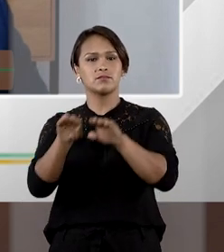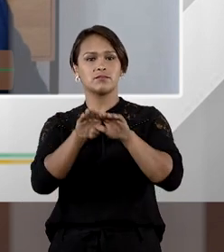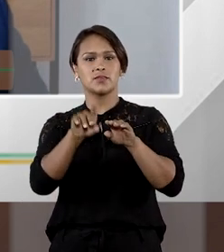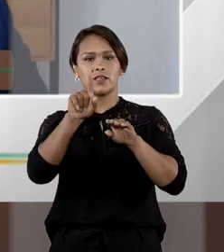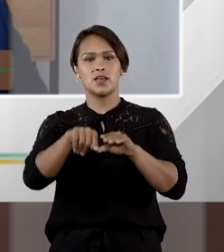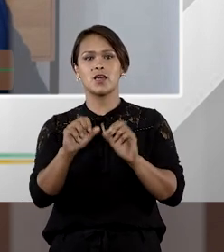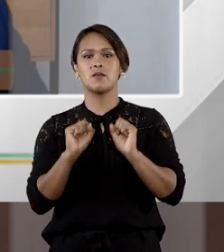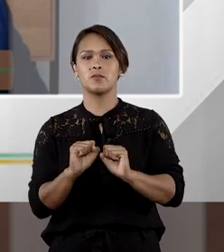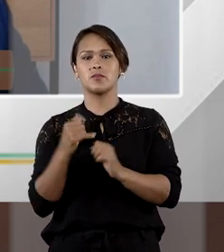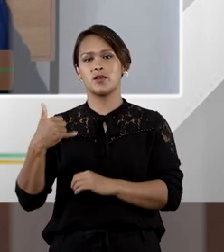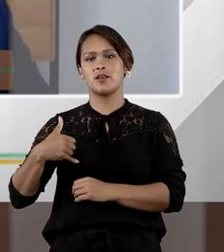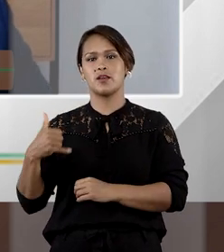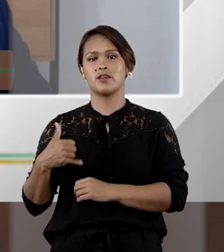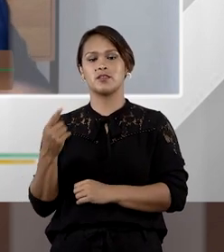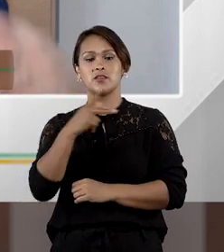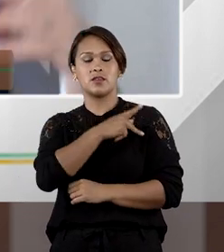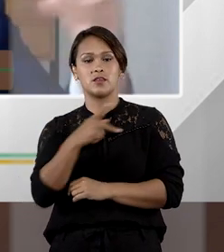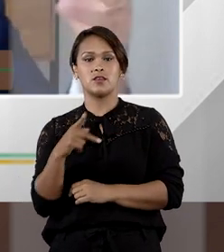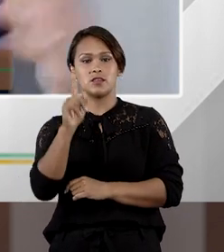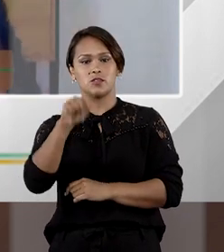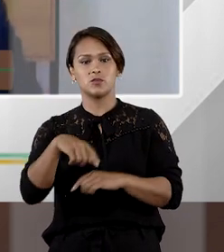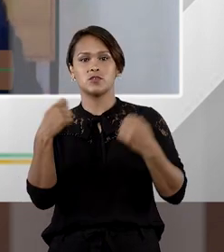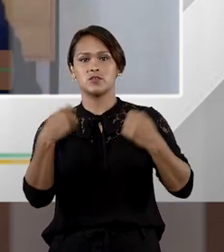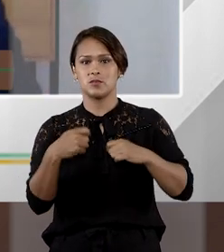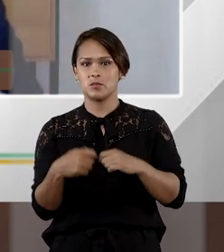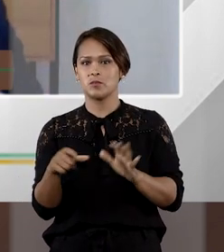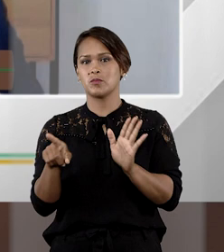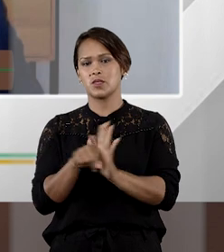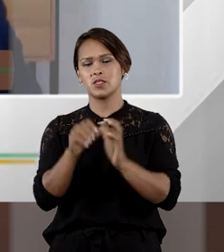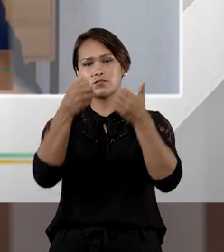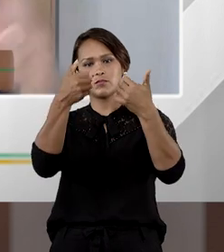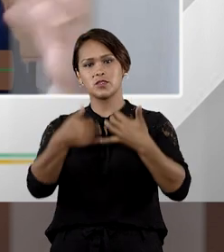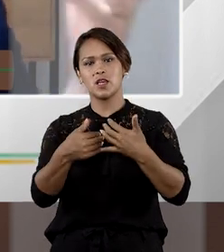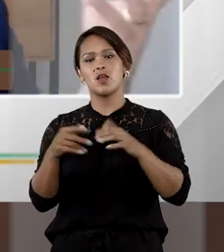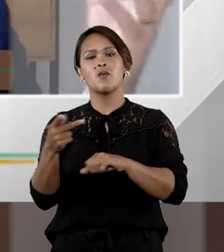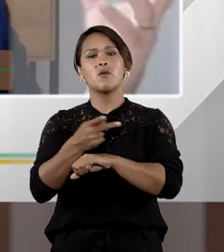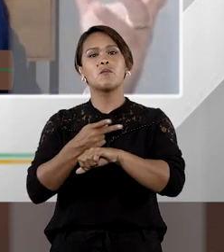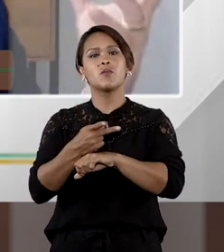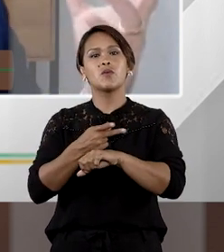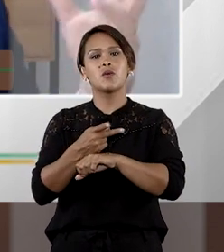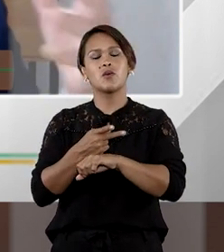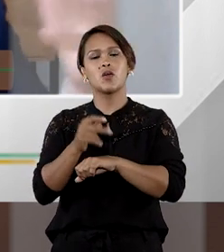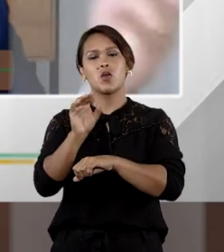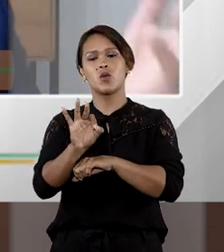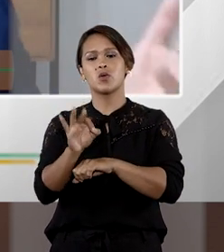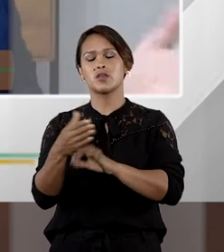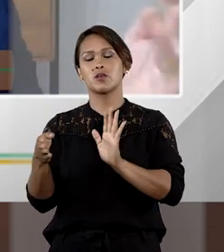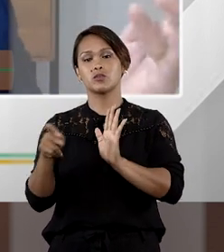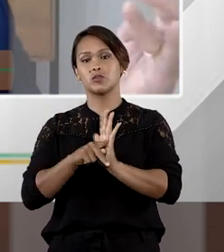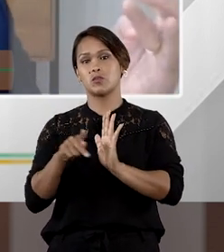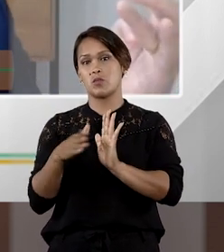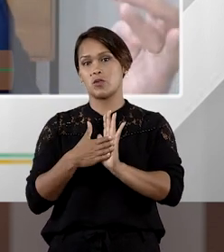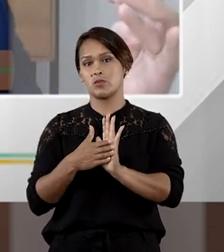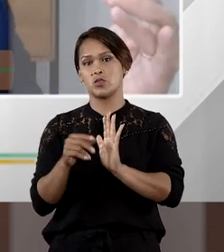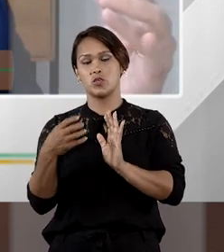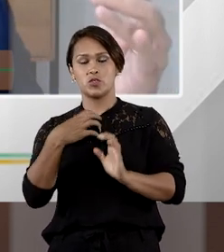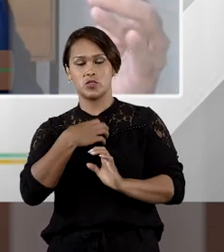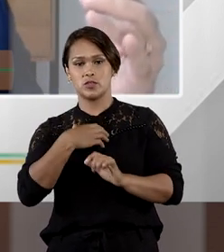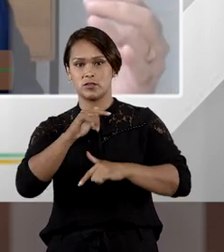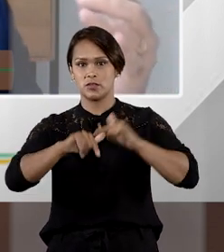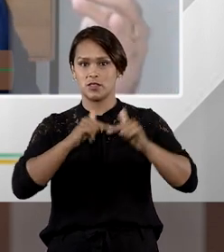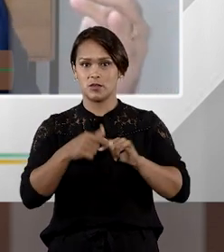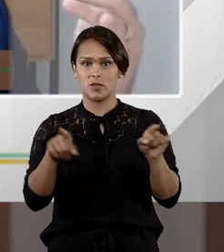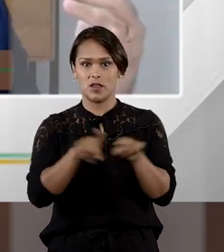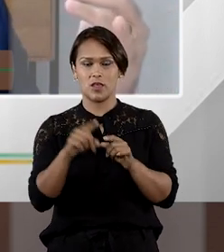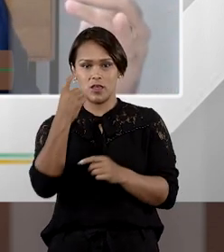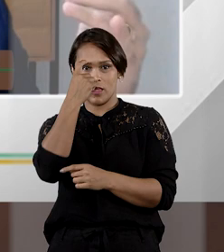que seria a idade em que as pessoas precisam, digamos assim, procurar os seus próprios meios, né?